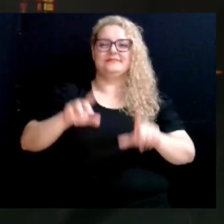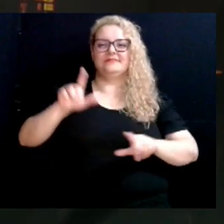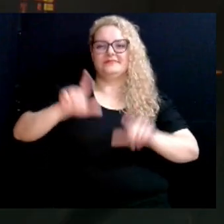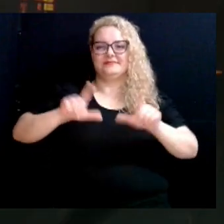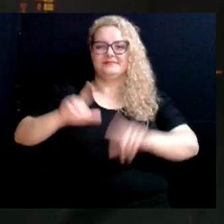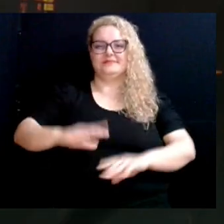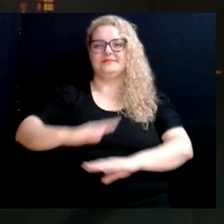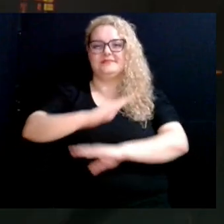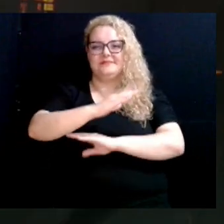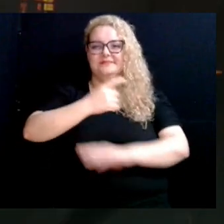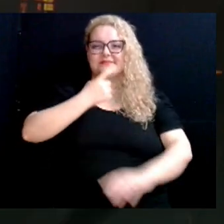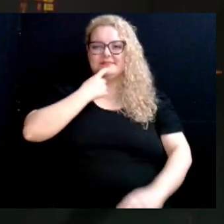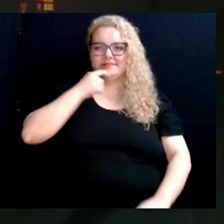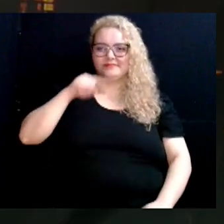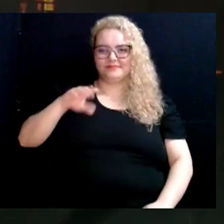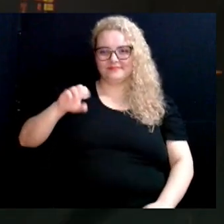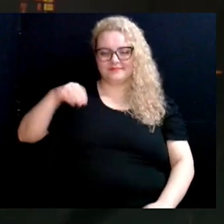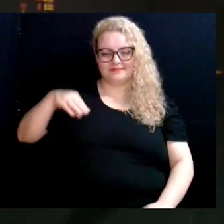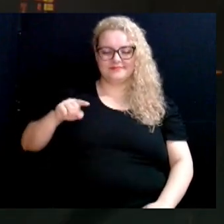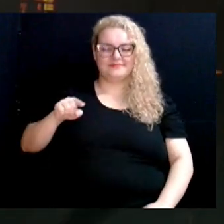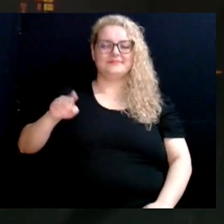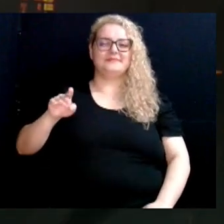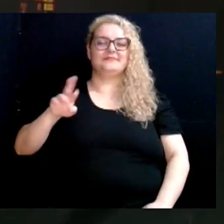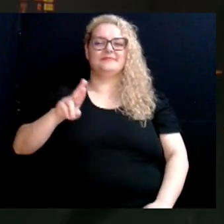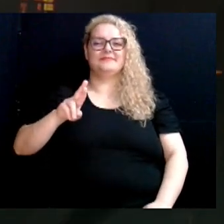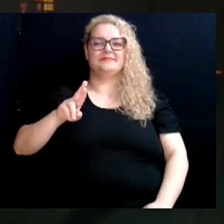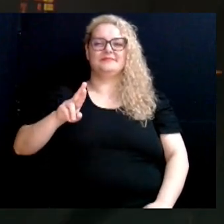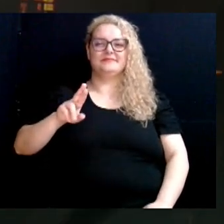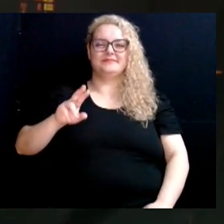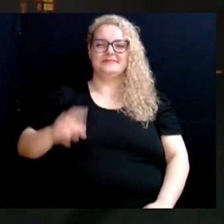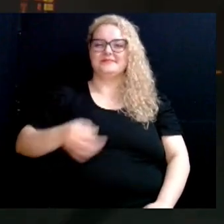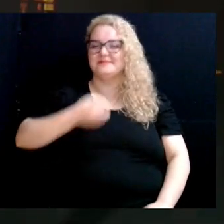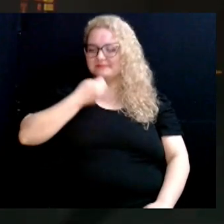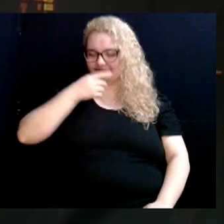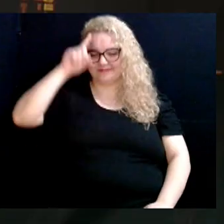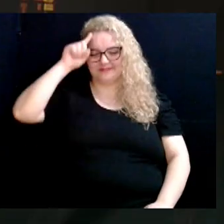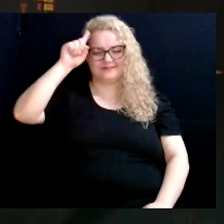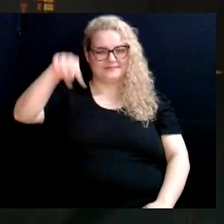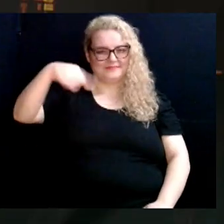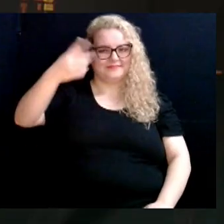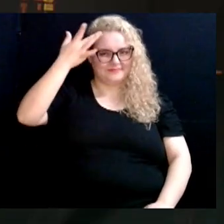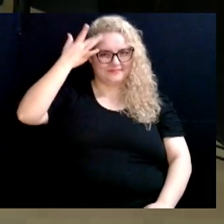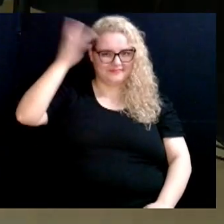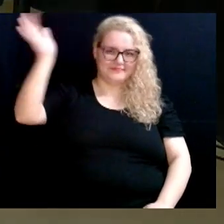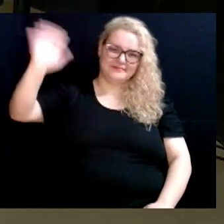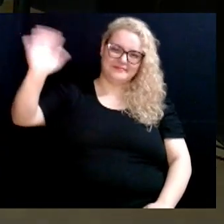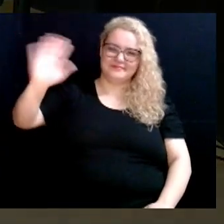tvcamaracampinas.com.br. Um bom dia e até amanhã.